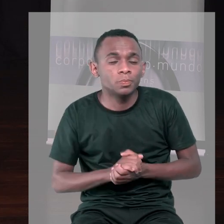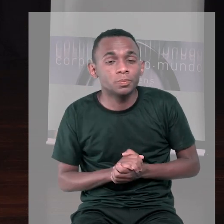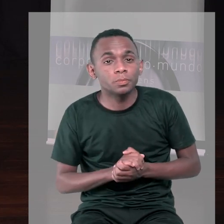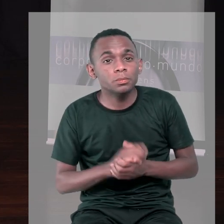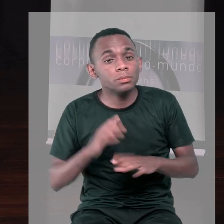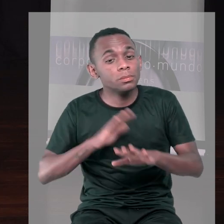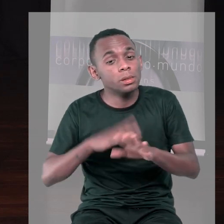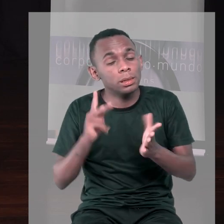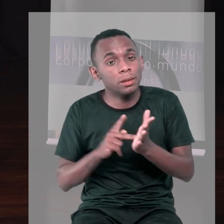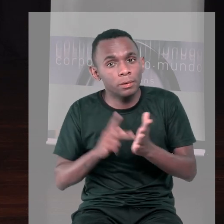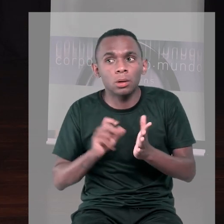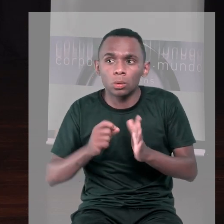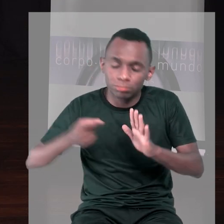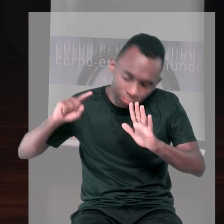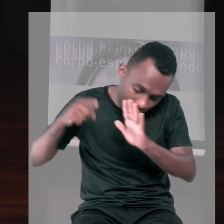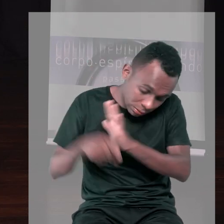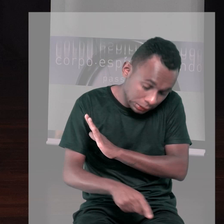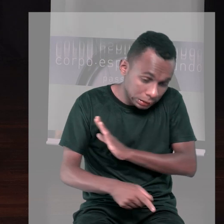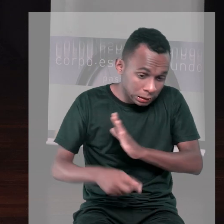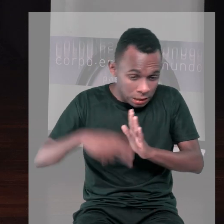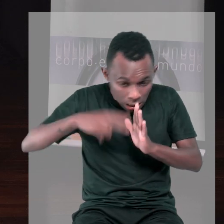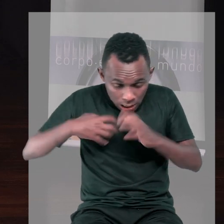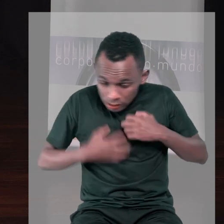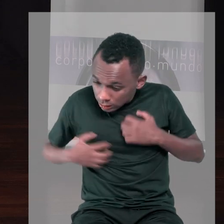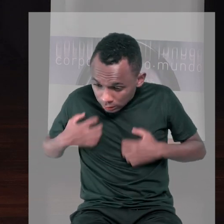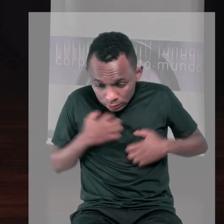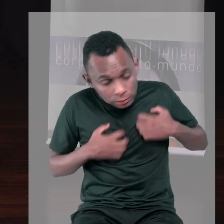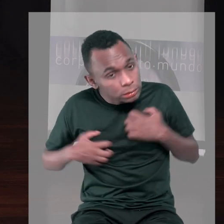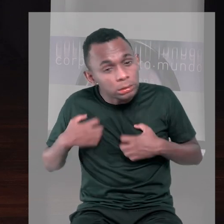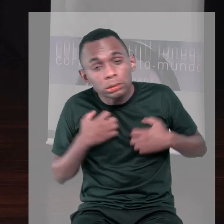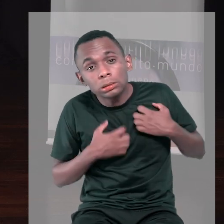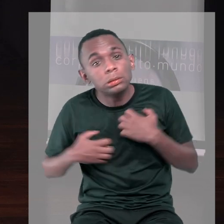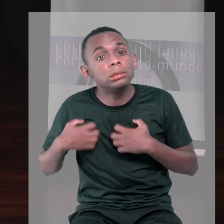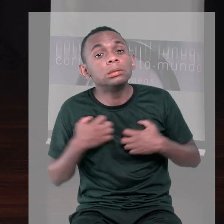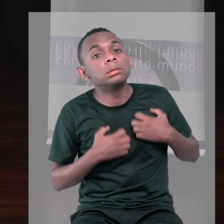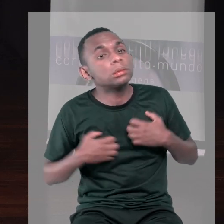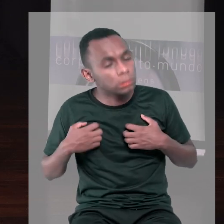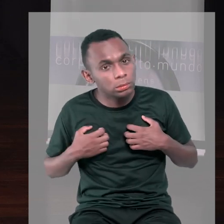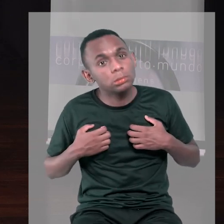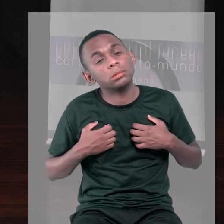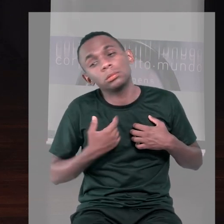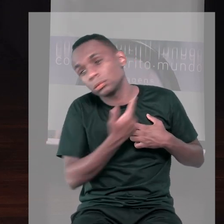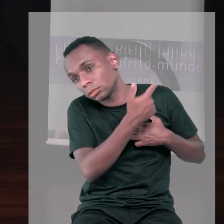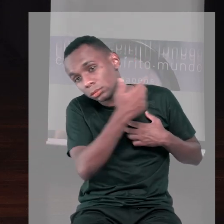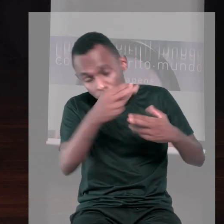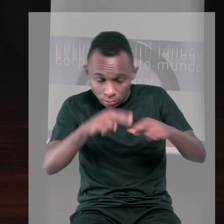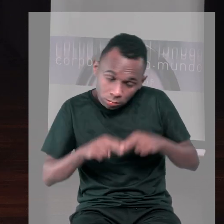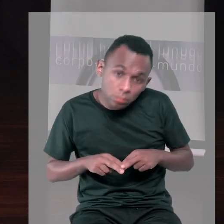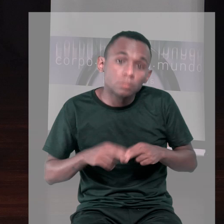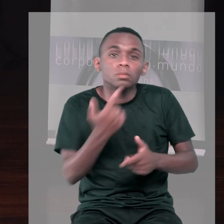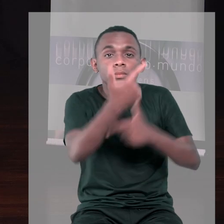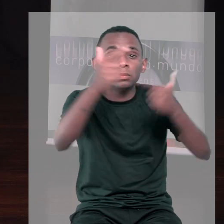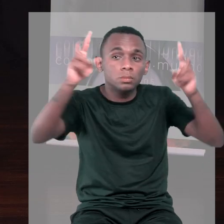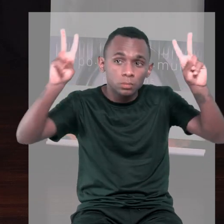é um massacre sem dimensões, um assassinato em massa desconhecido na história,